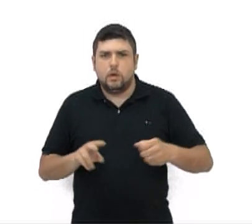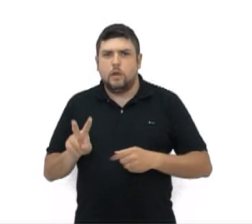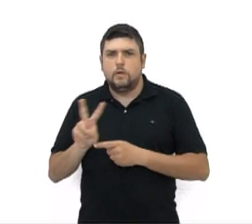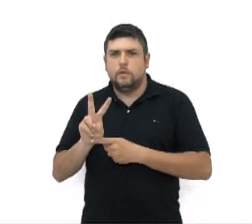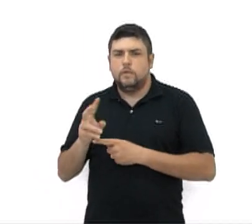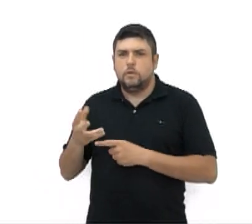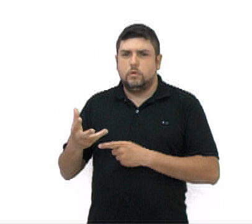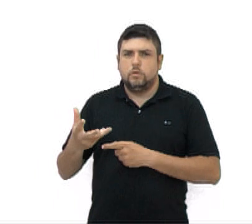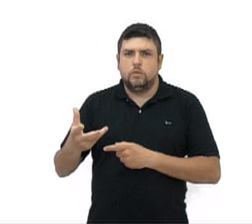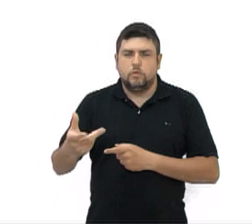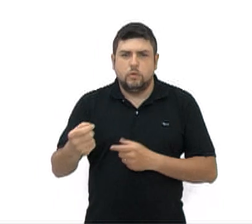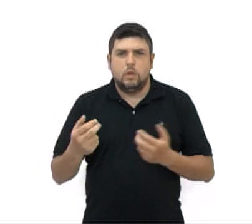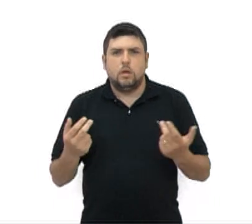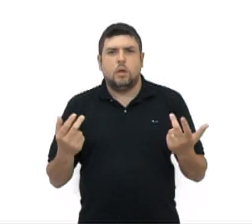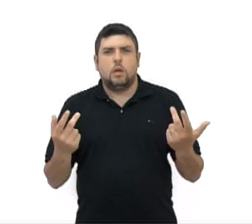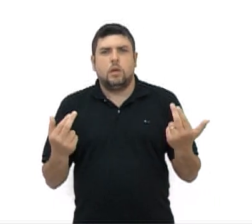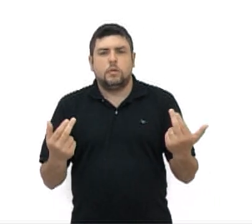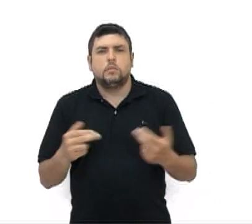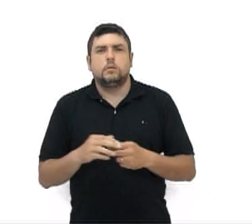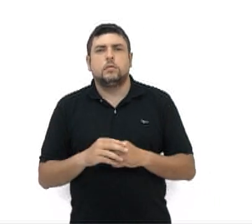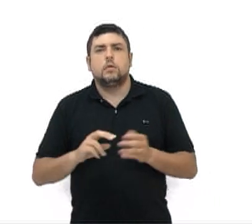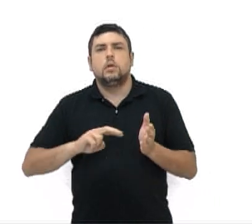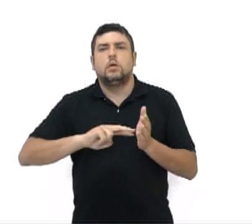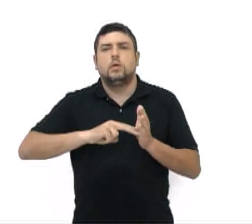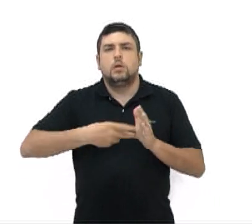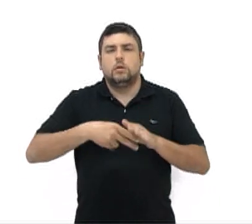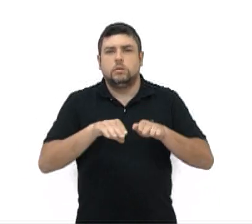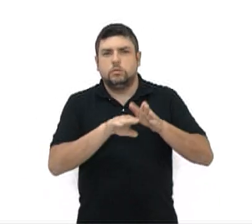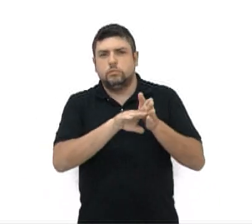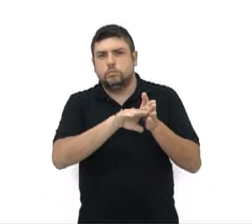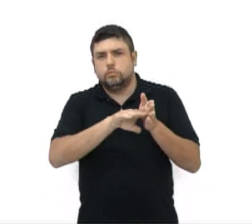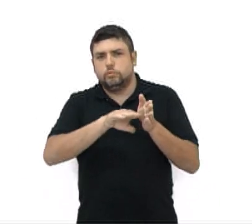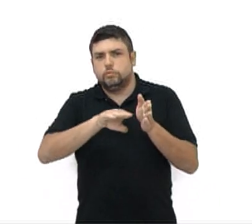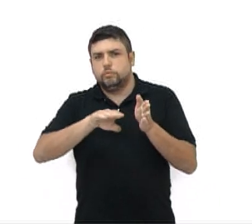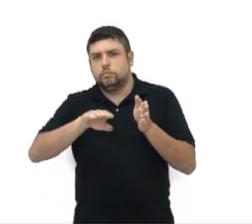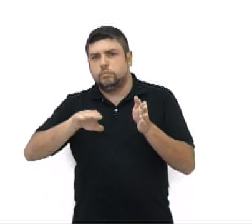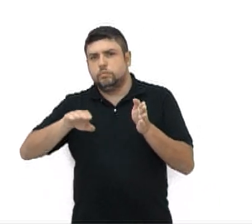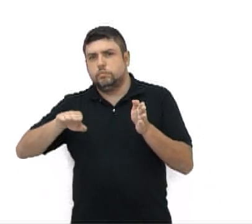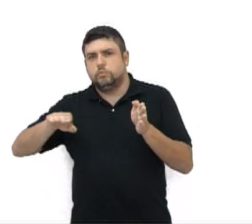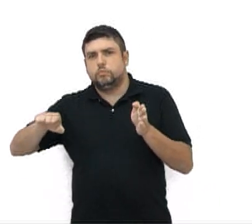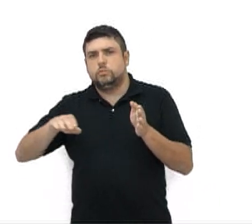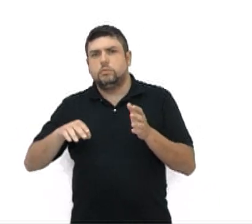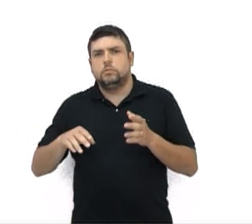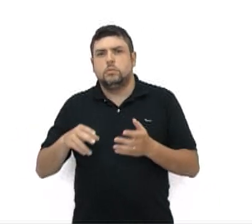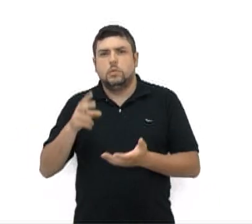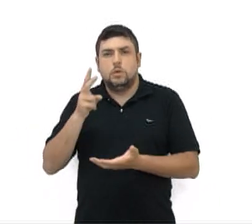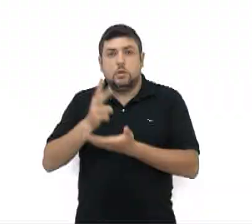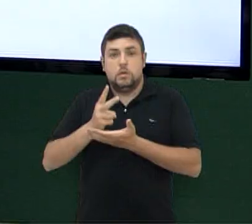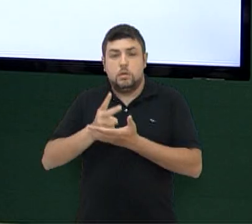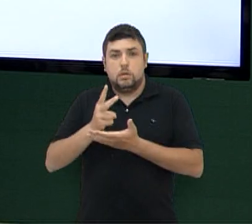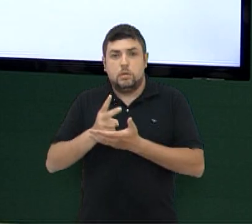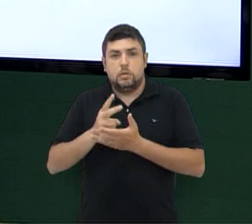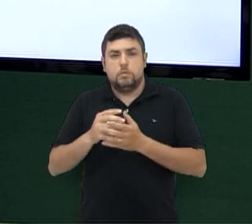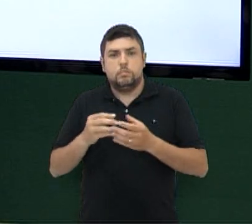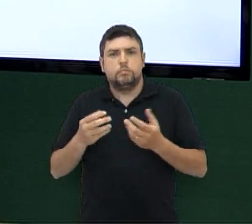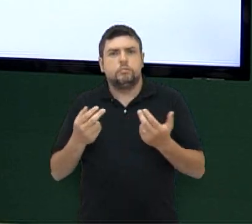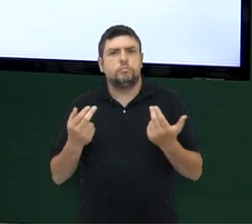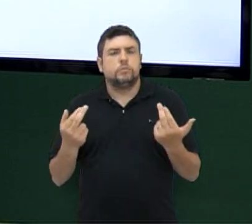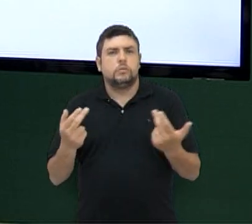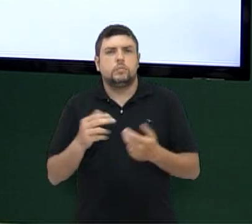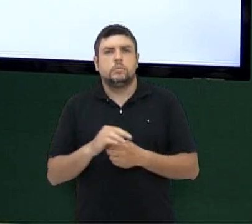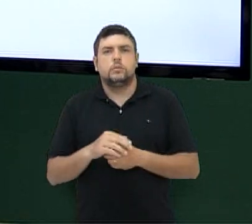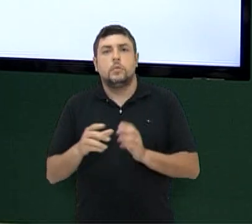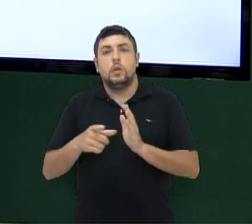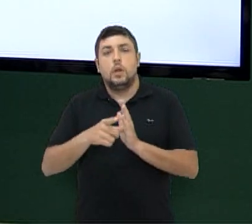aceleração uniforme, ok? Quer dizer que ele sempre ganha a velocidade, sempre na mesma taxa. É o que aconteceu nesse